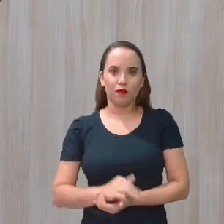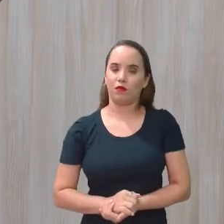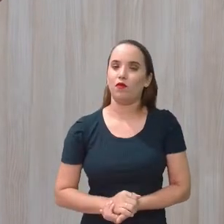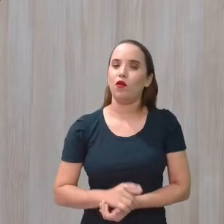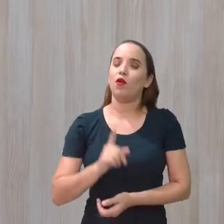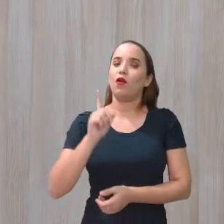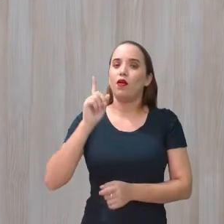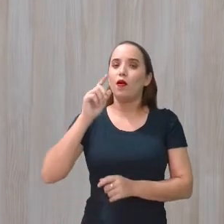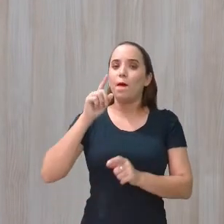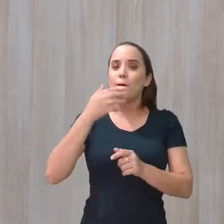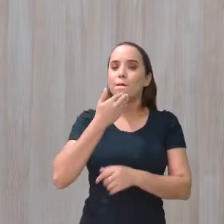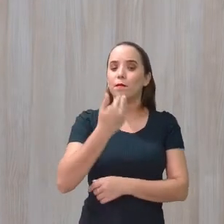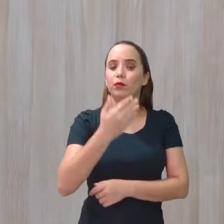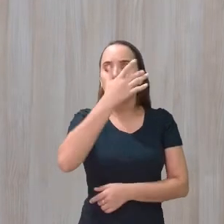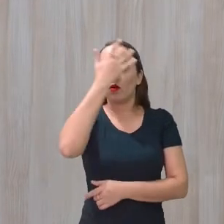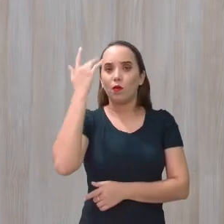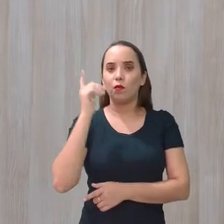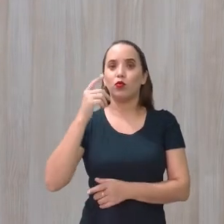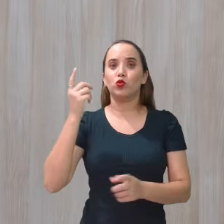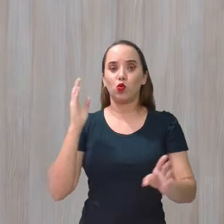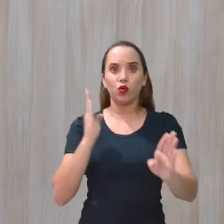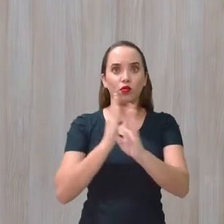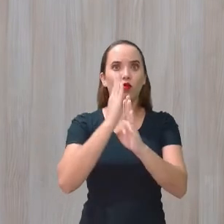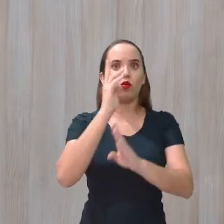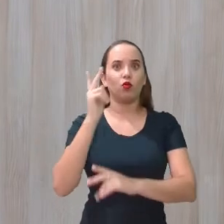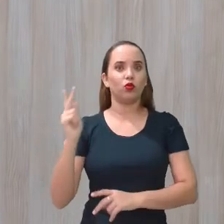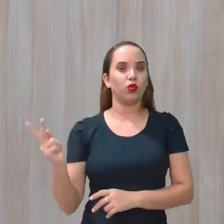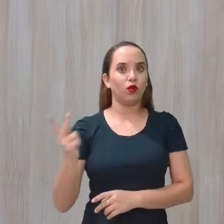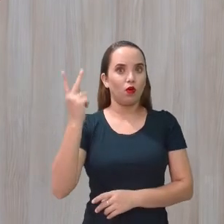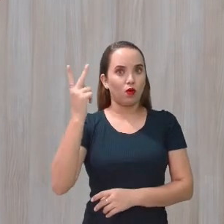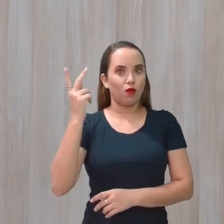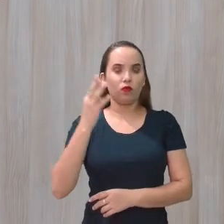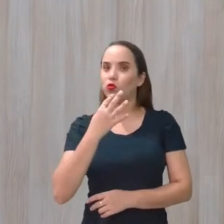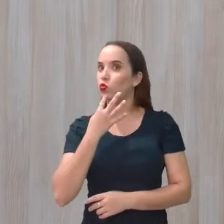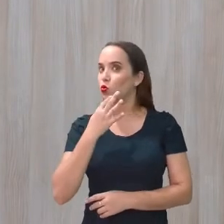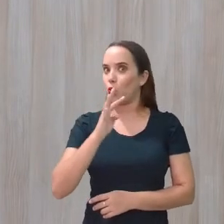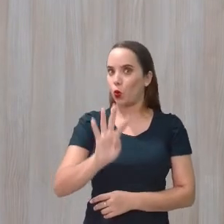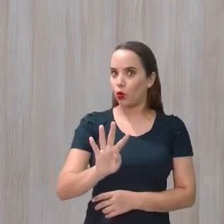termo valor desconhecido. Lembra que na aula anterior a gente falou,